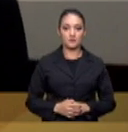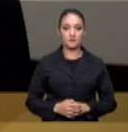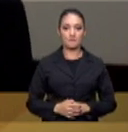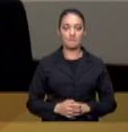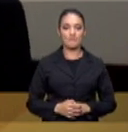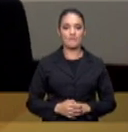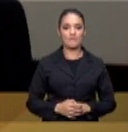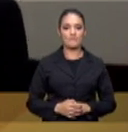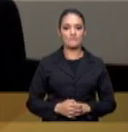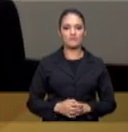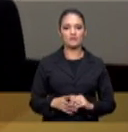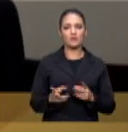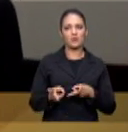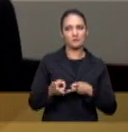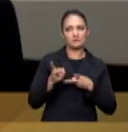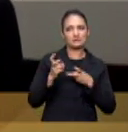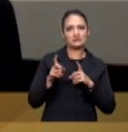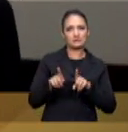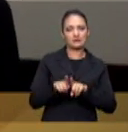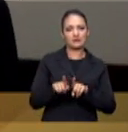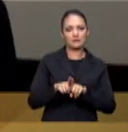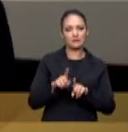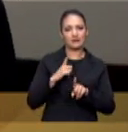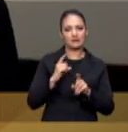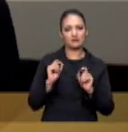Observei que foi narrado